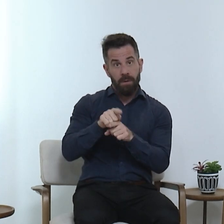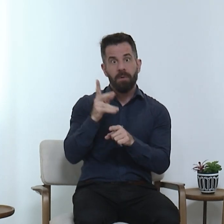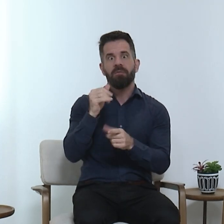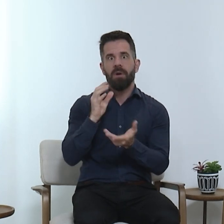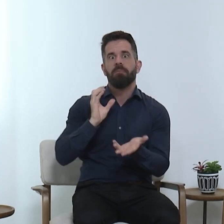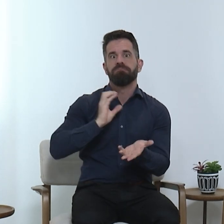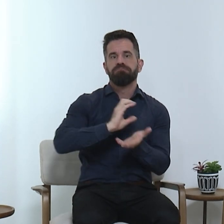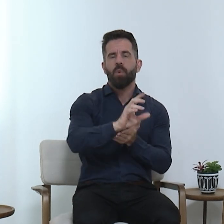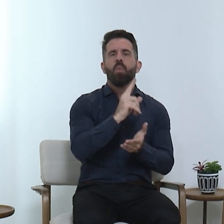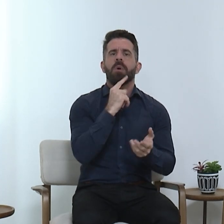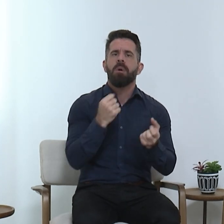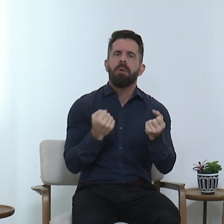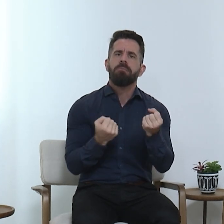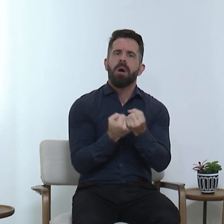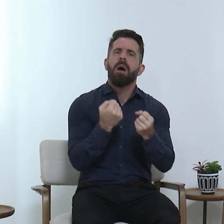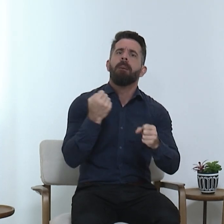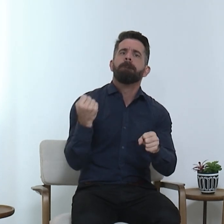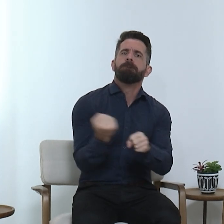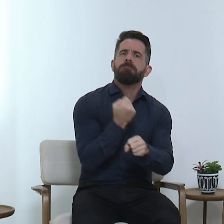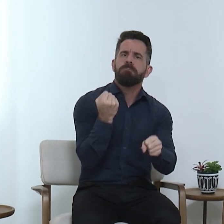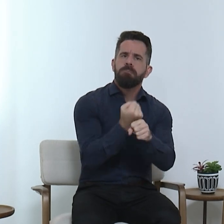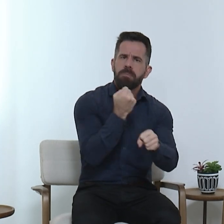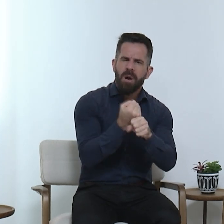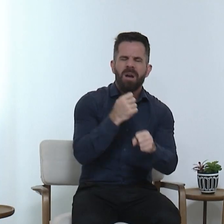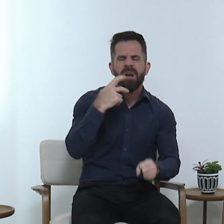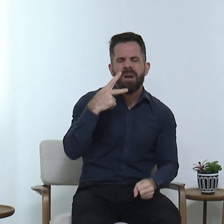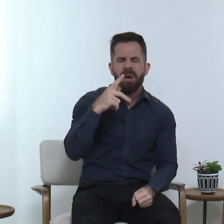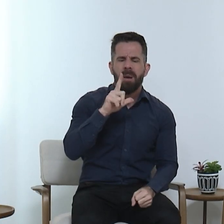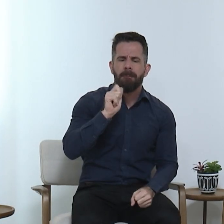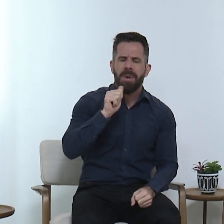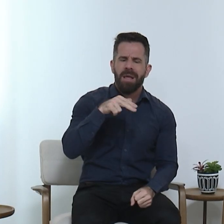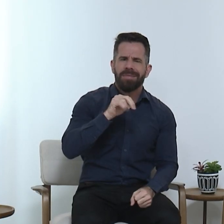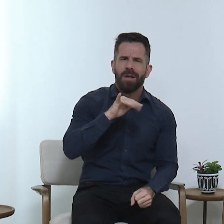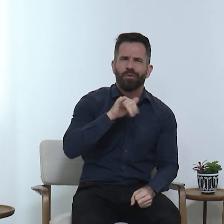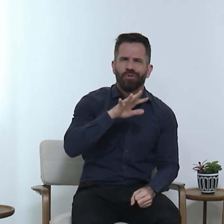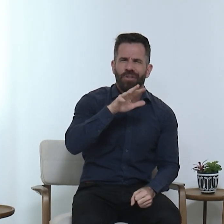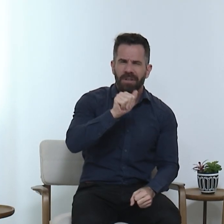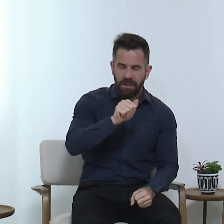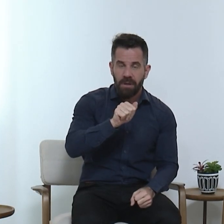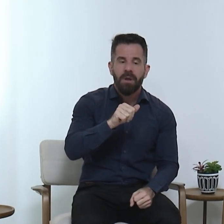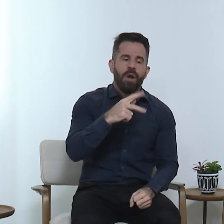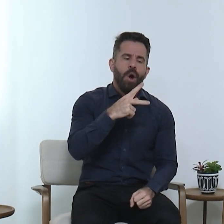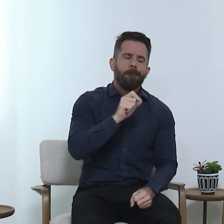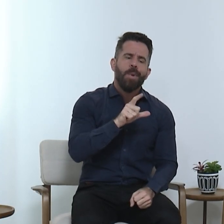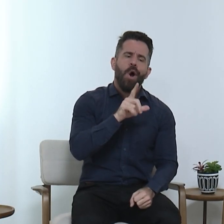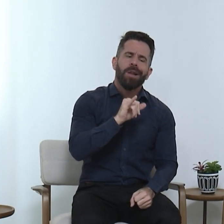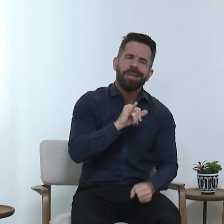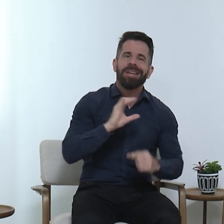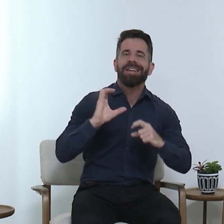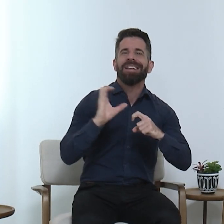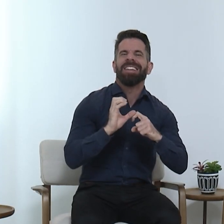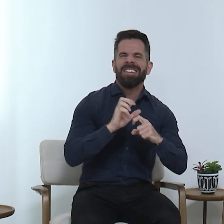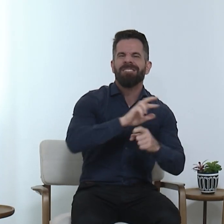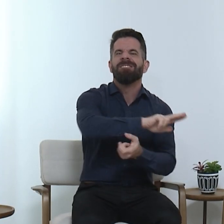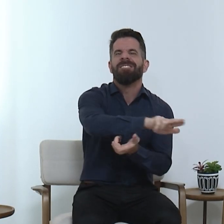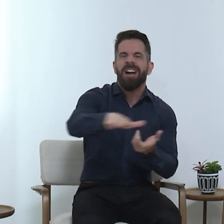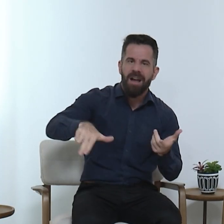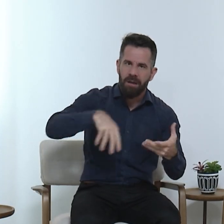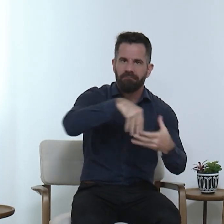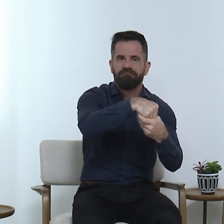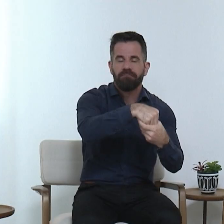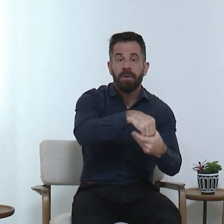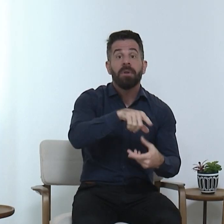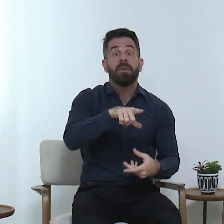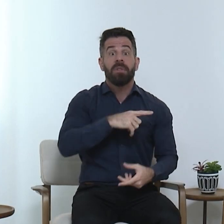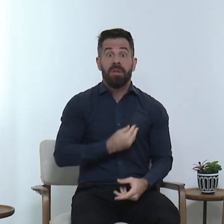cidade de Planaltina, com recursos oriundos do novo PAC Saúde. Essas iniciativas integram o programa